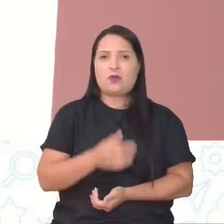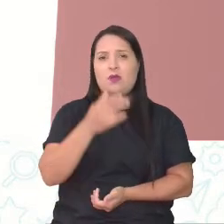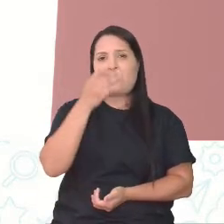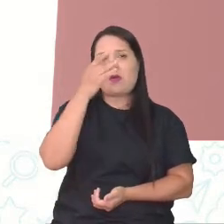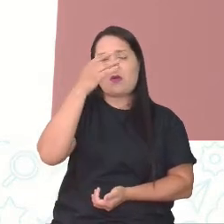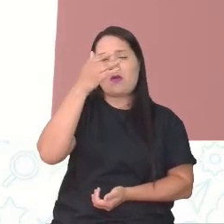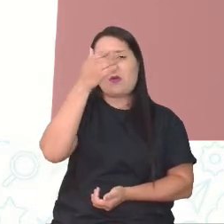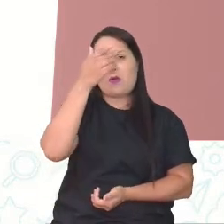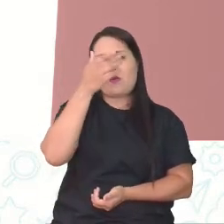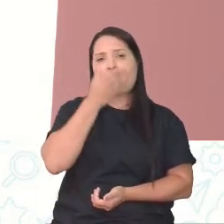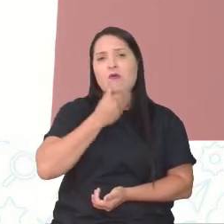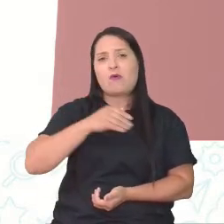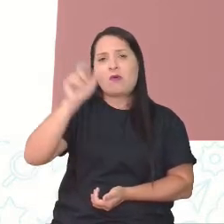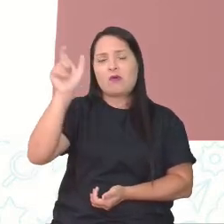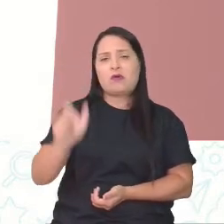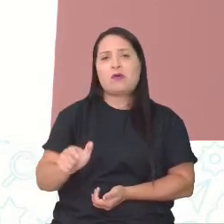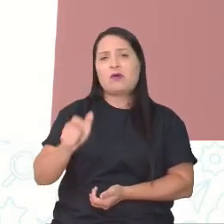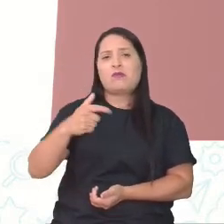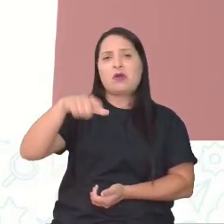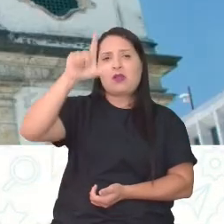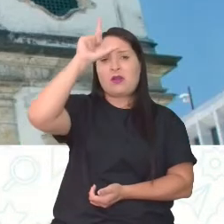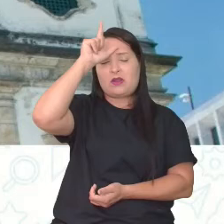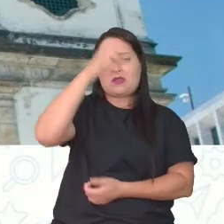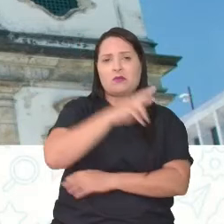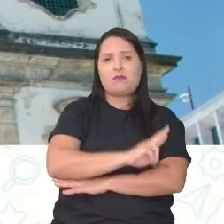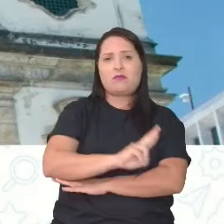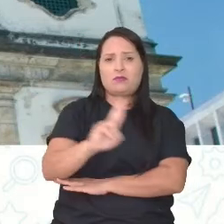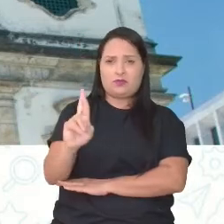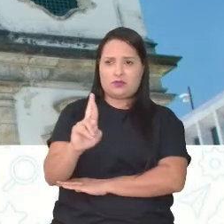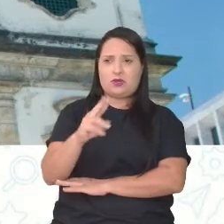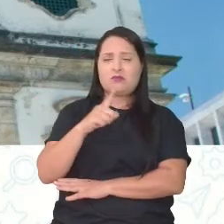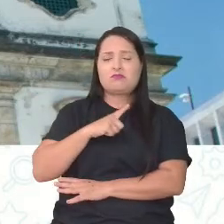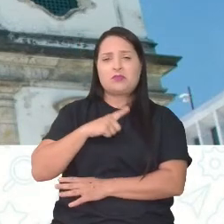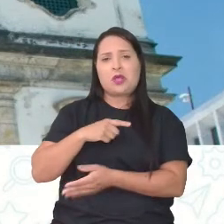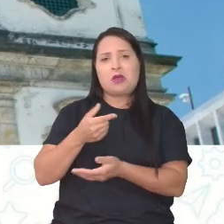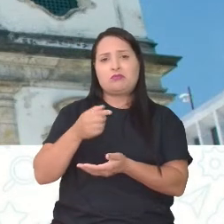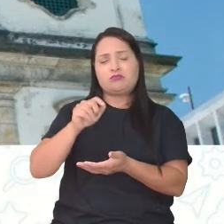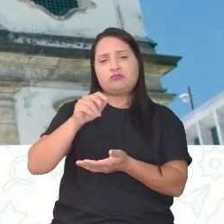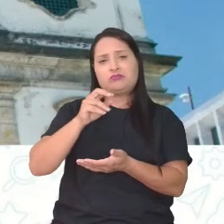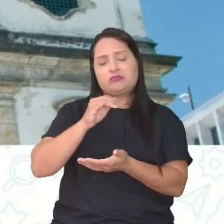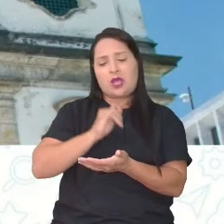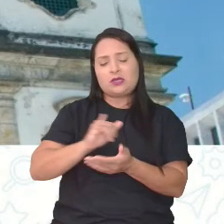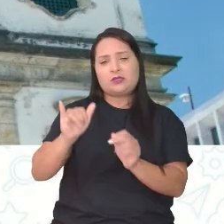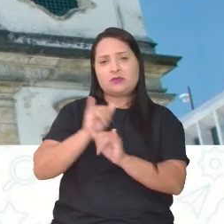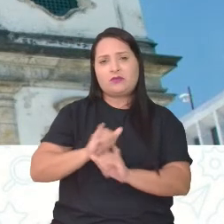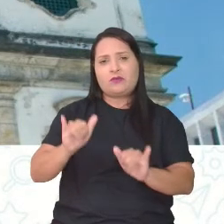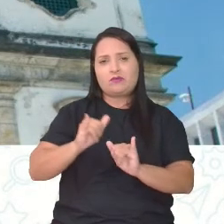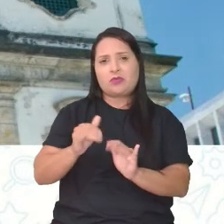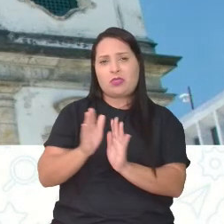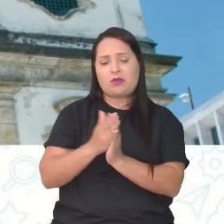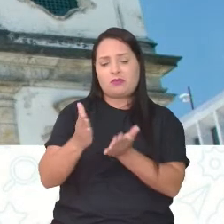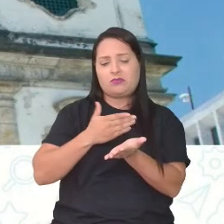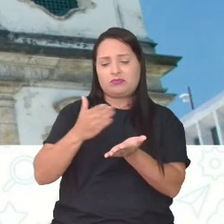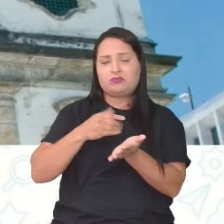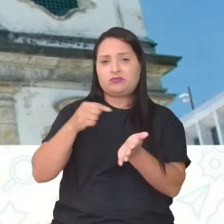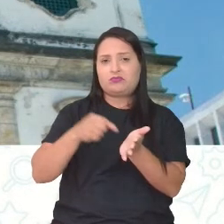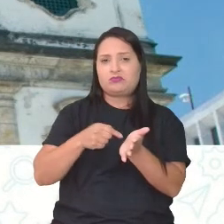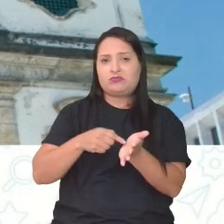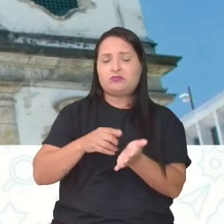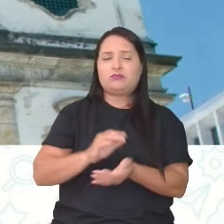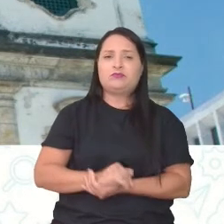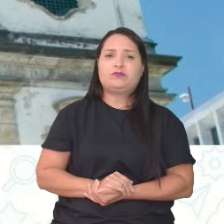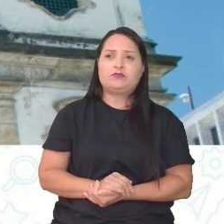líder espiritual, está aí registrado nesse livro. E aí, outro lugar que traz